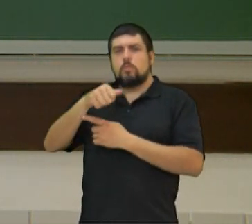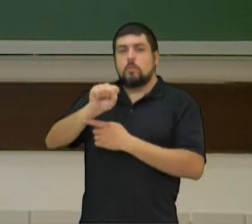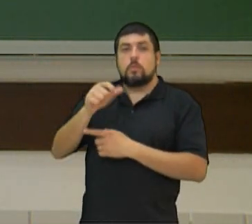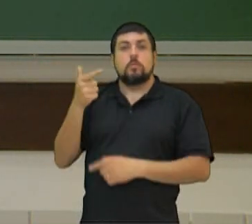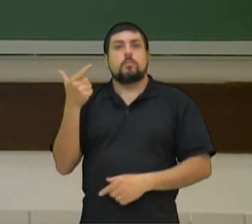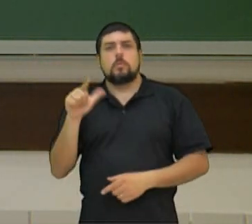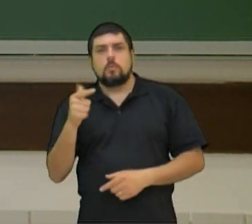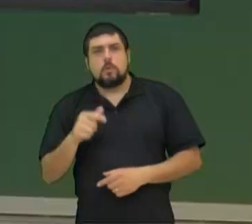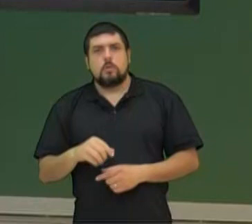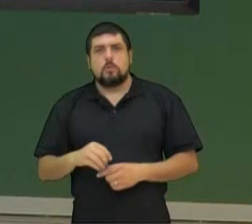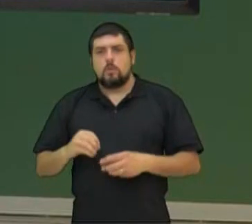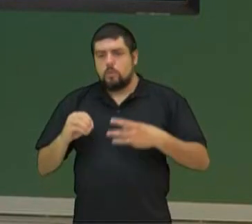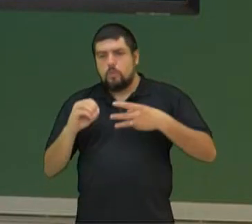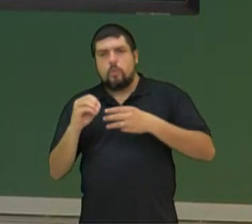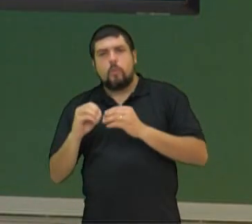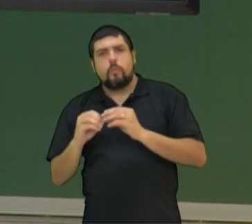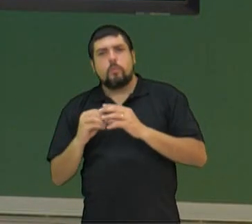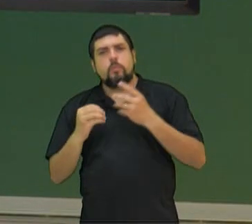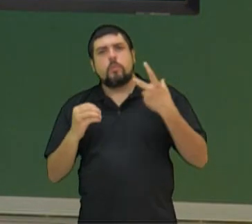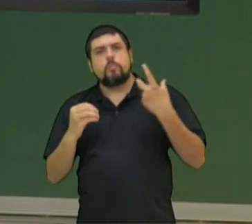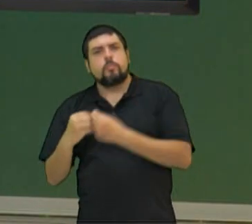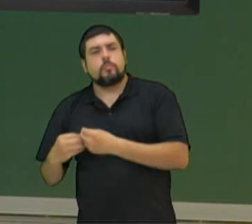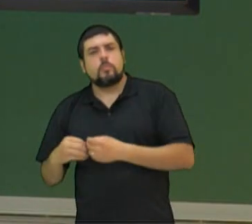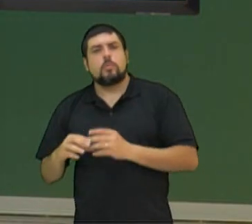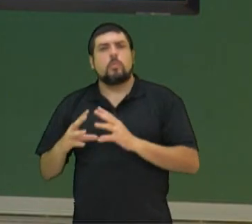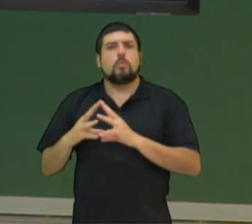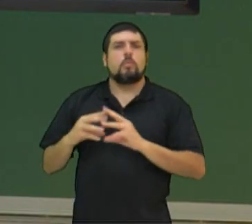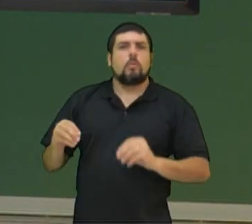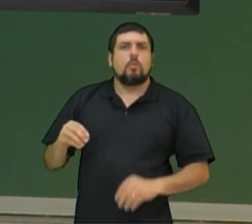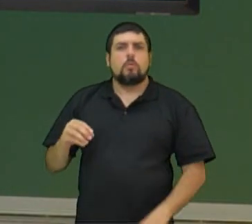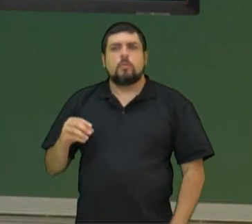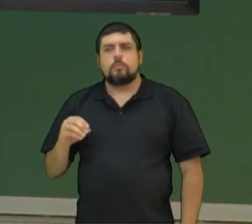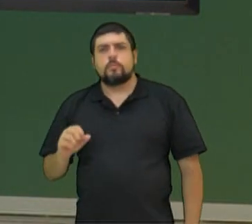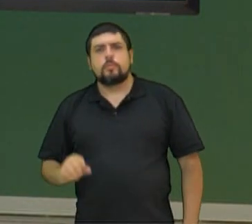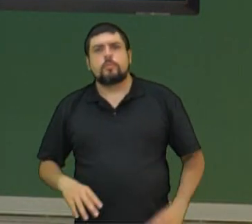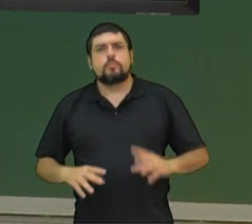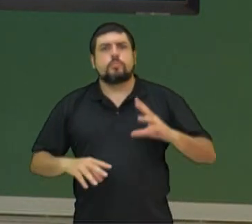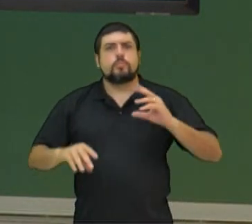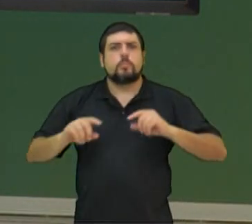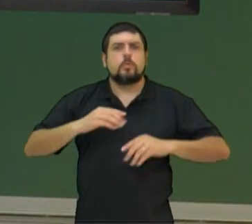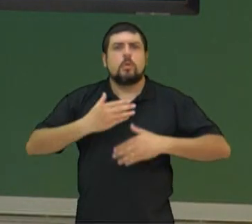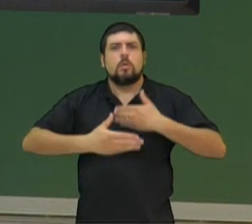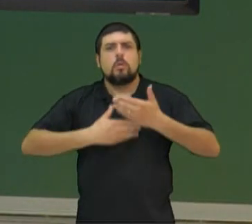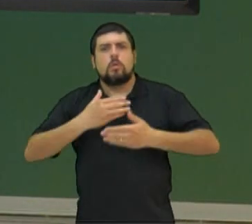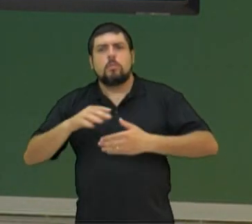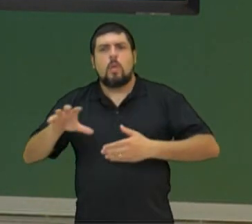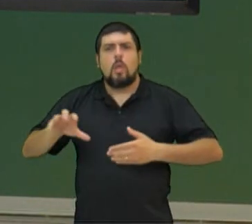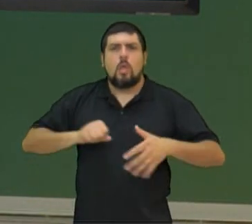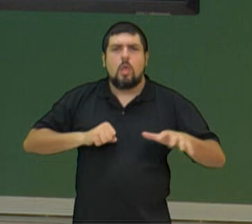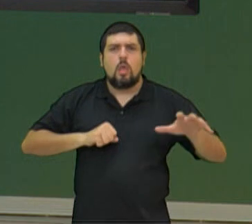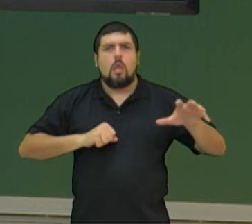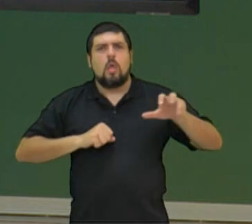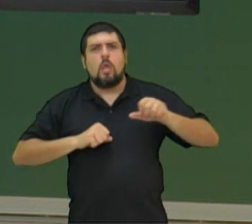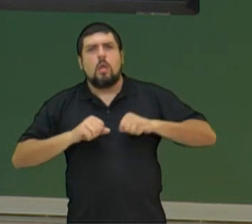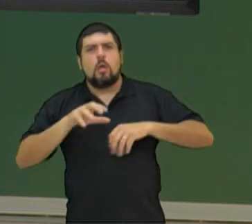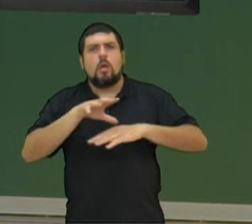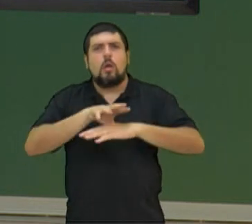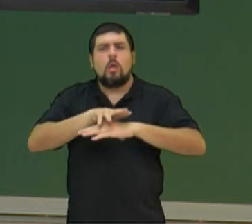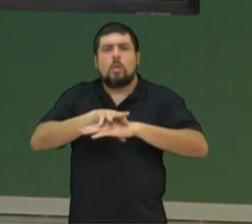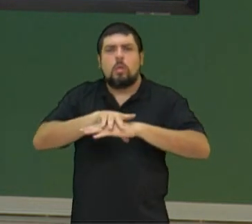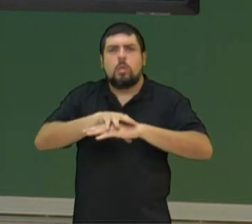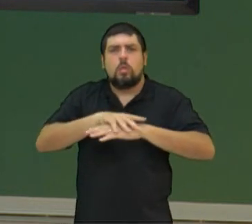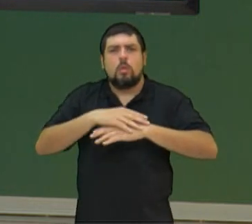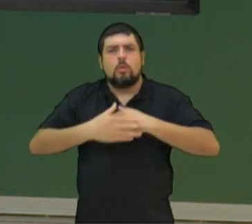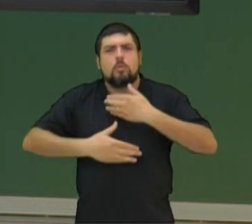dela. Por isso que ela vai pegando outras doenças, outras infecções, o que pode, né, debilitar a saúde dela e